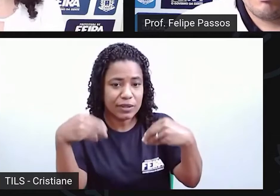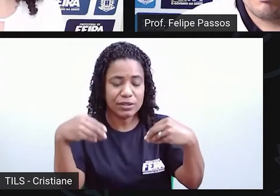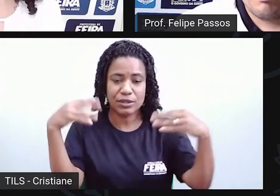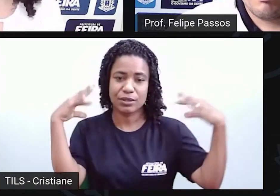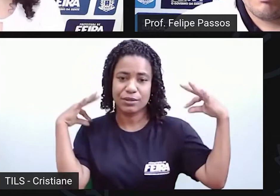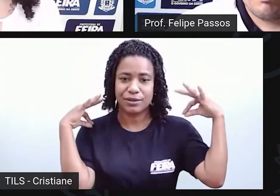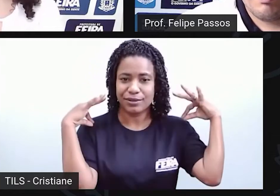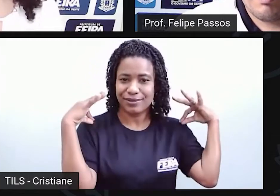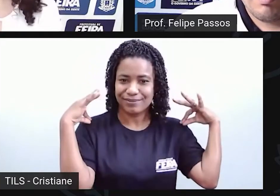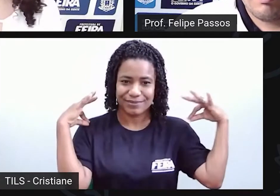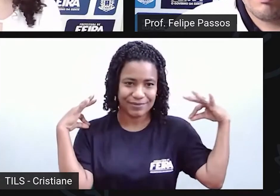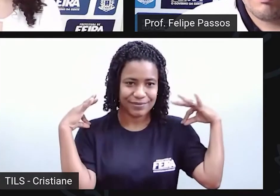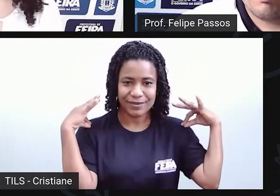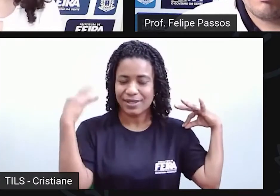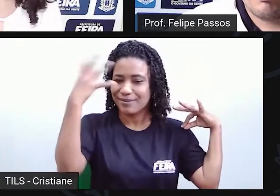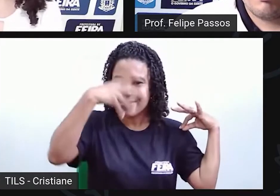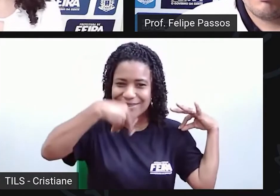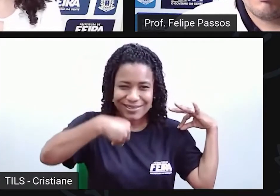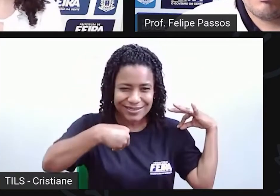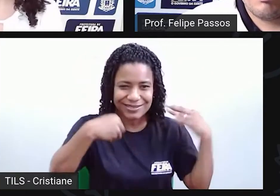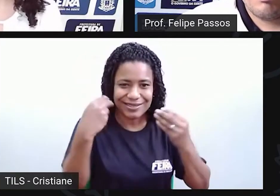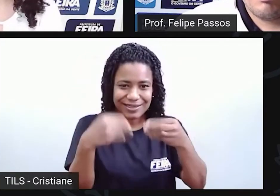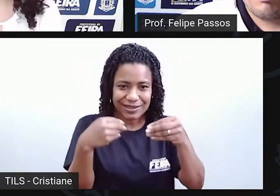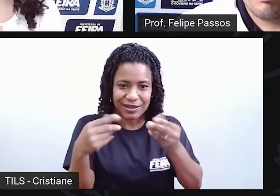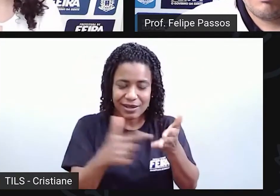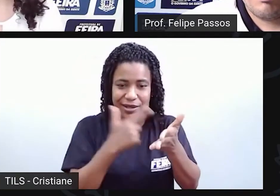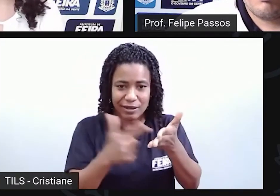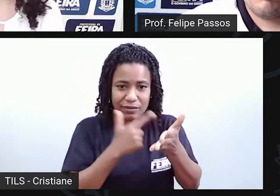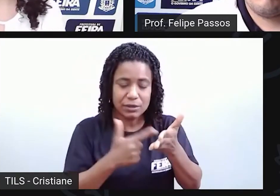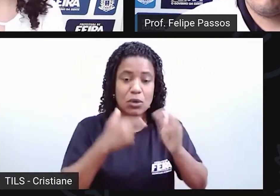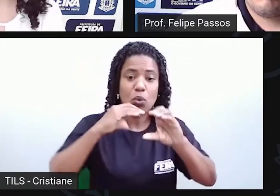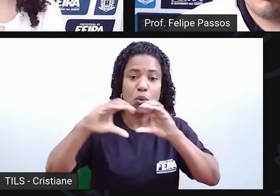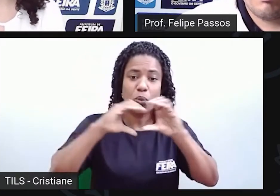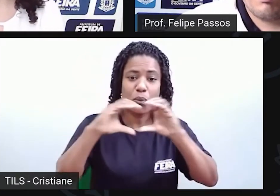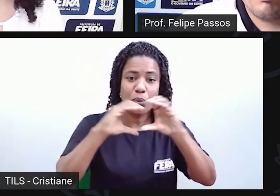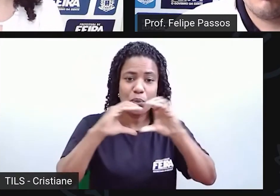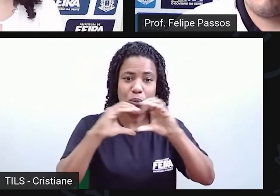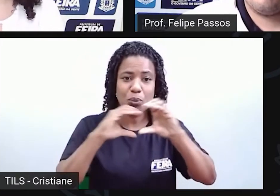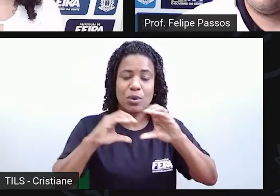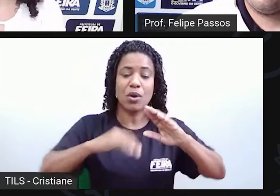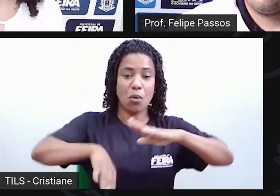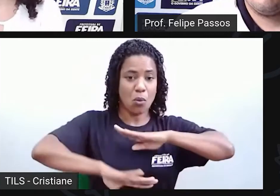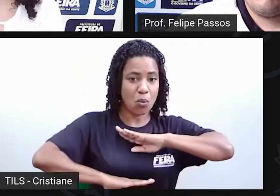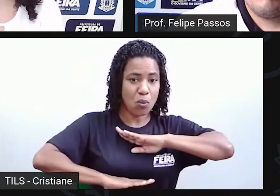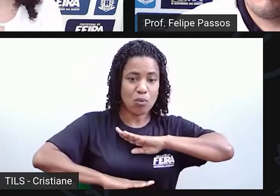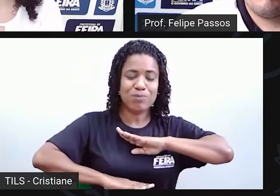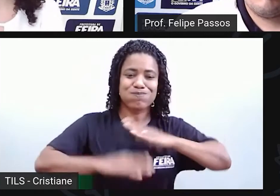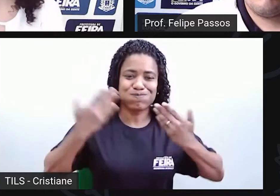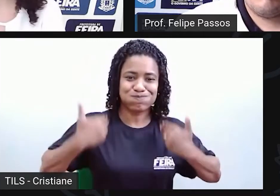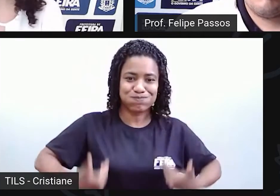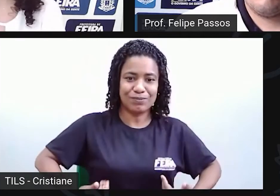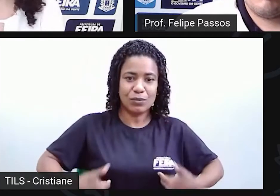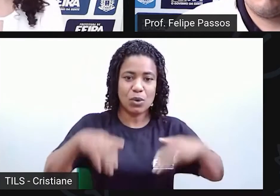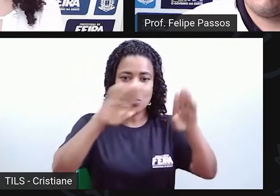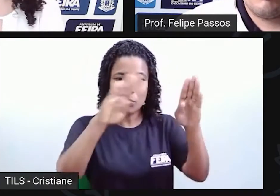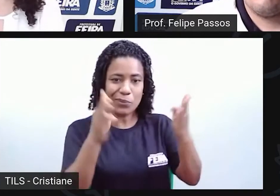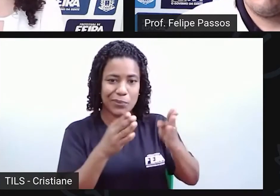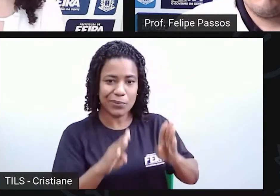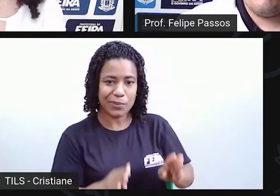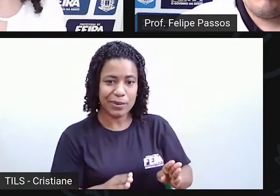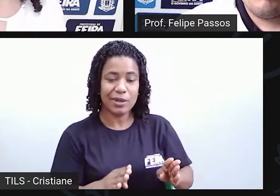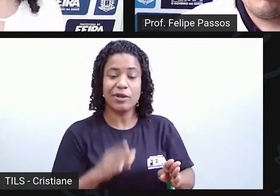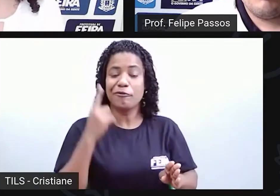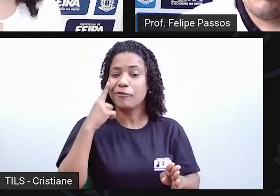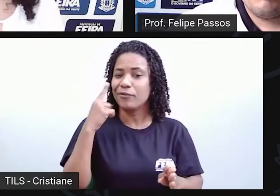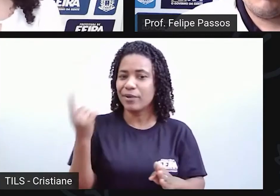de revista de beleza e produtos comunicacionais voltados para o público feminino, esses produtos têm modelos